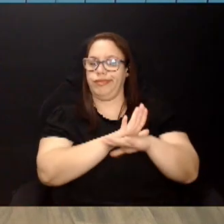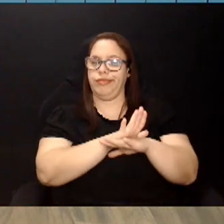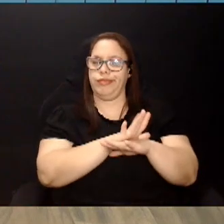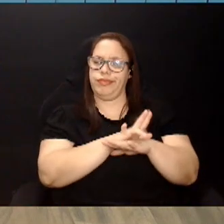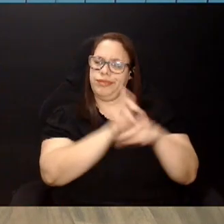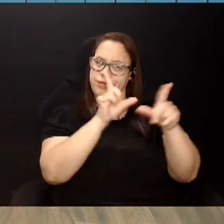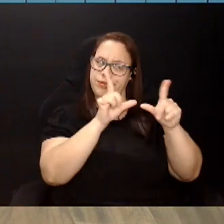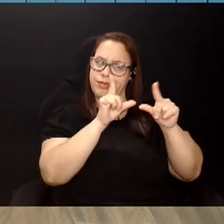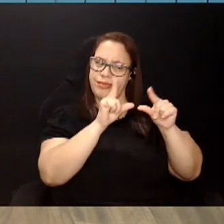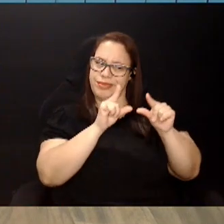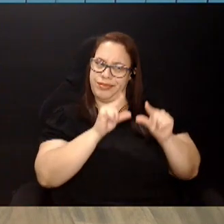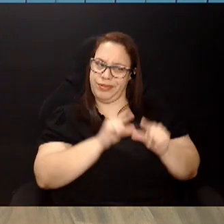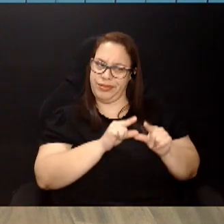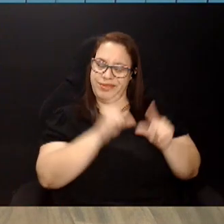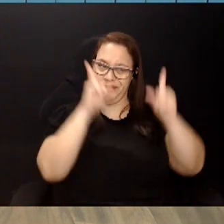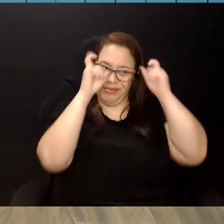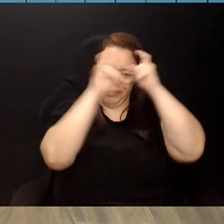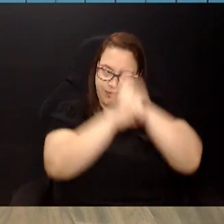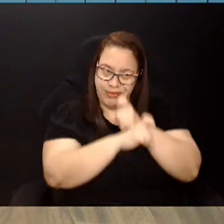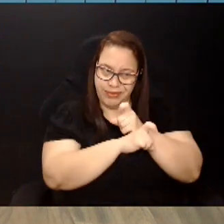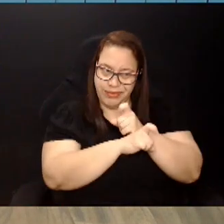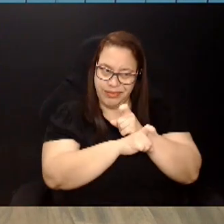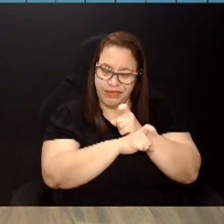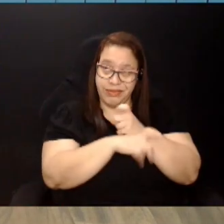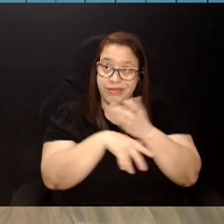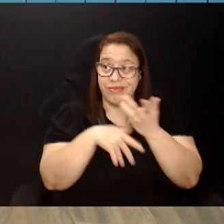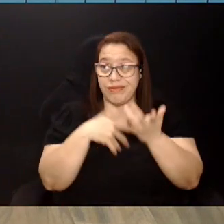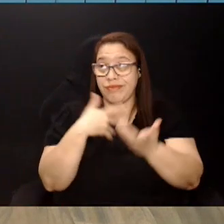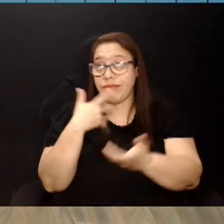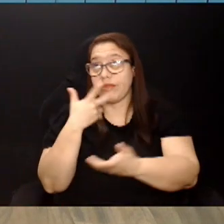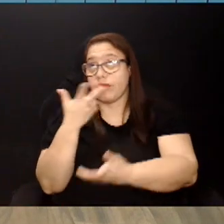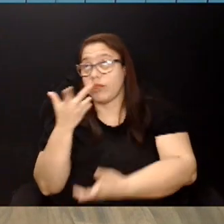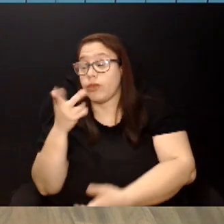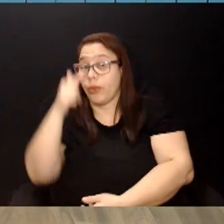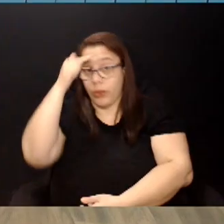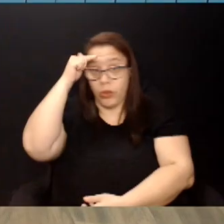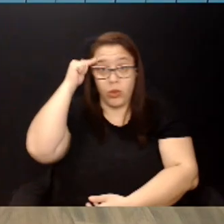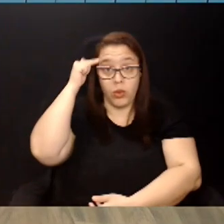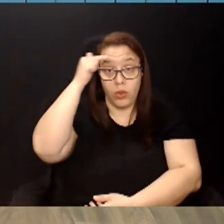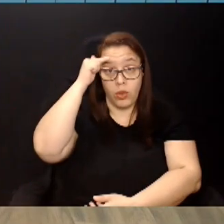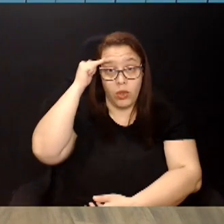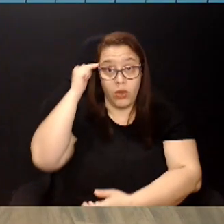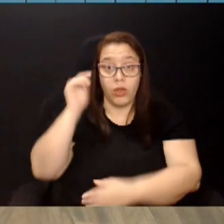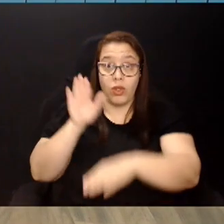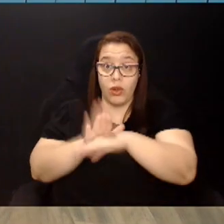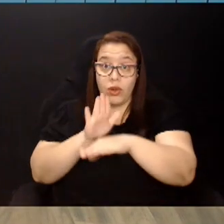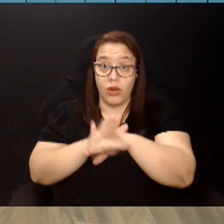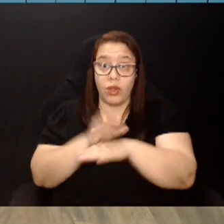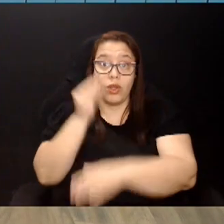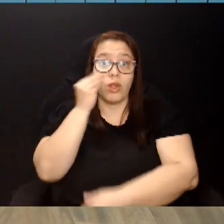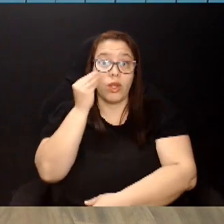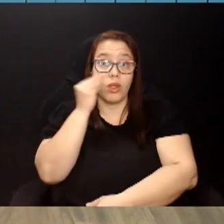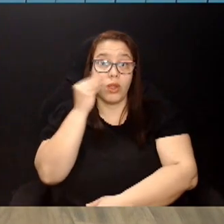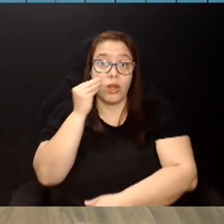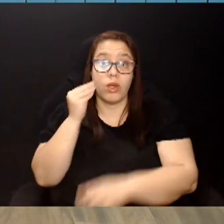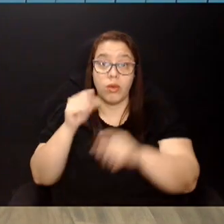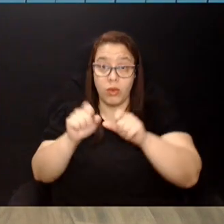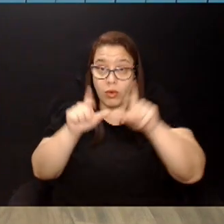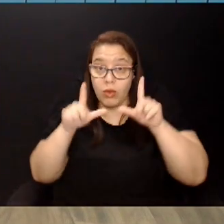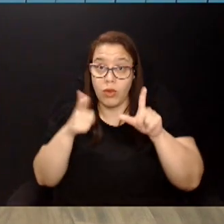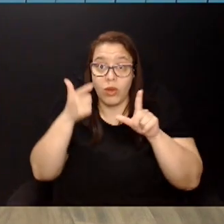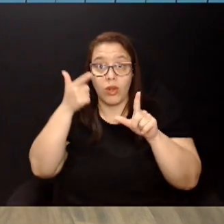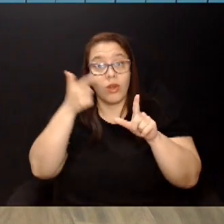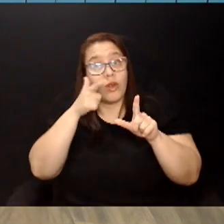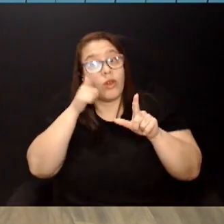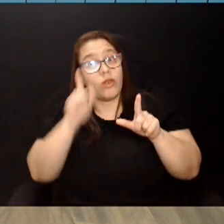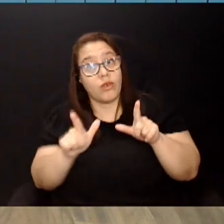reduzir essas dificuldades. Gabriel, estou pedindo para o meu pessoal tentar acertar aqui a questão da imagem, não sei se vão conseguir, entrou uma